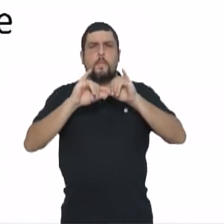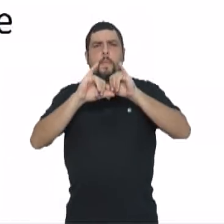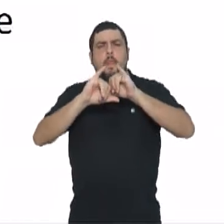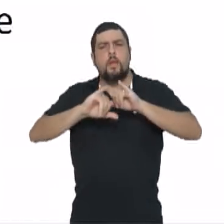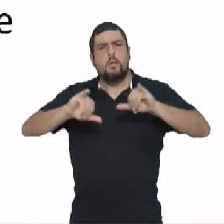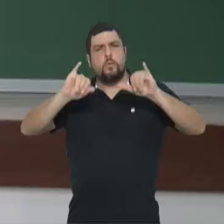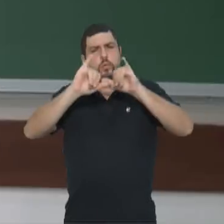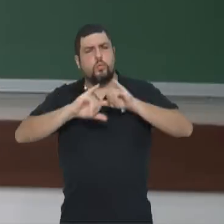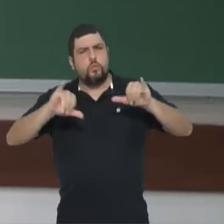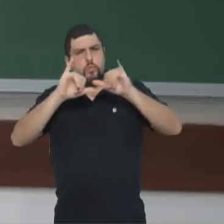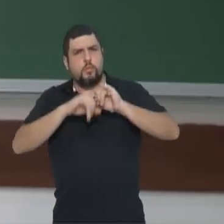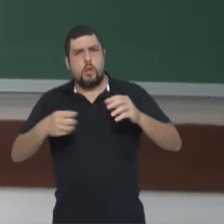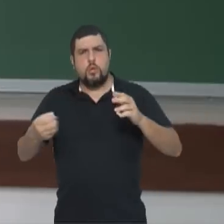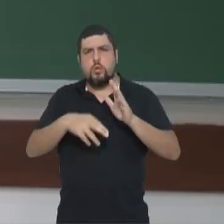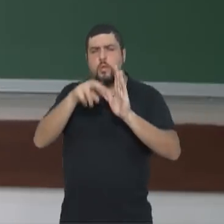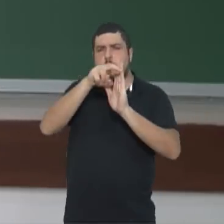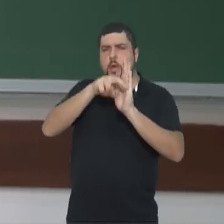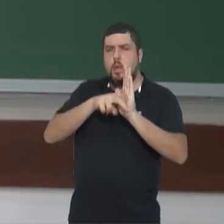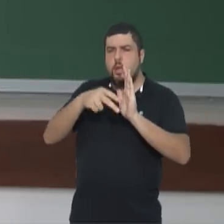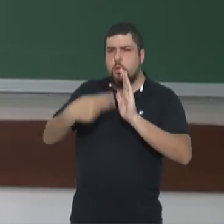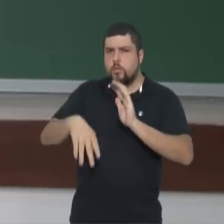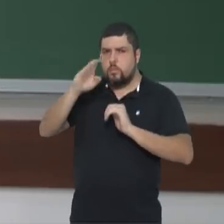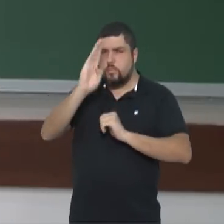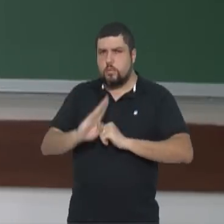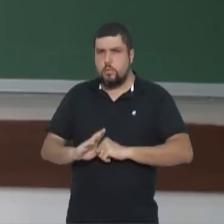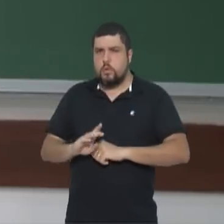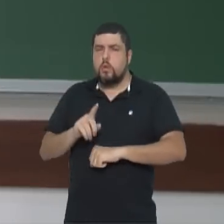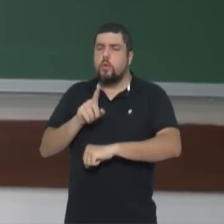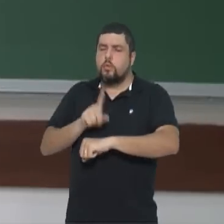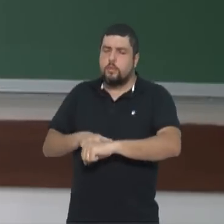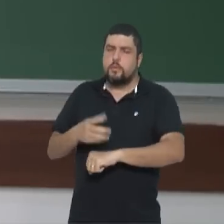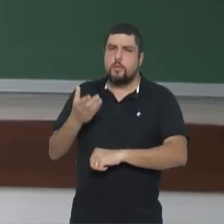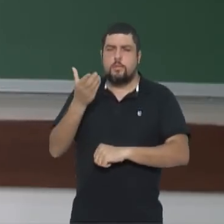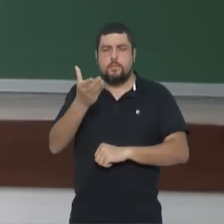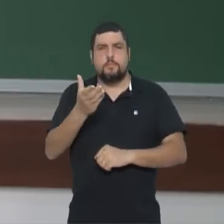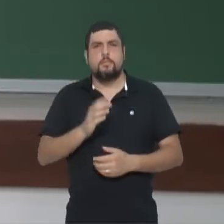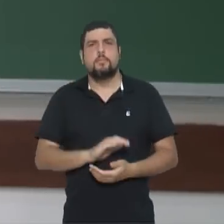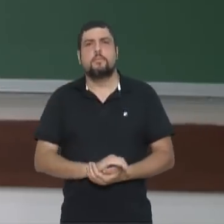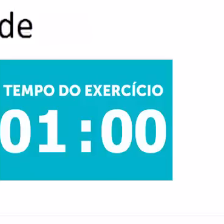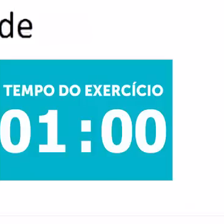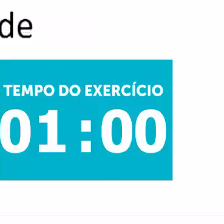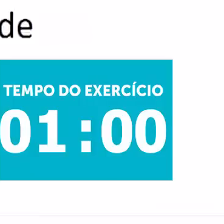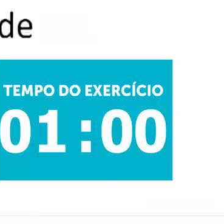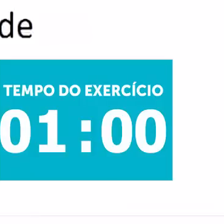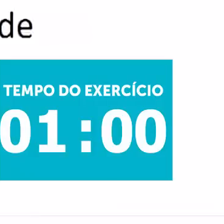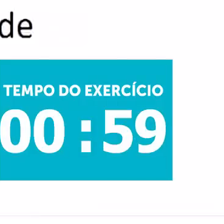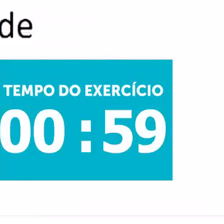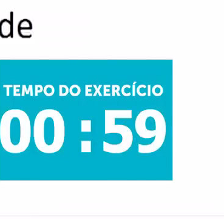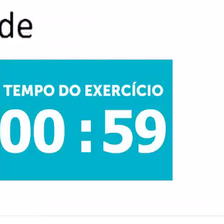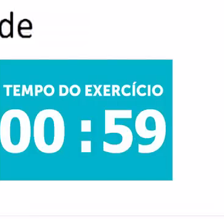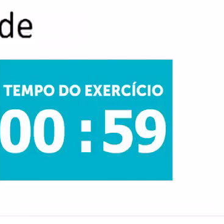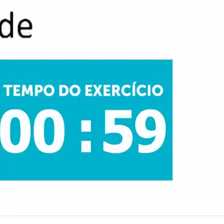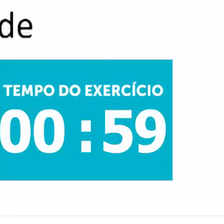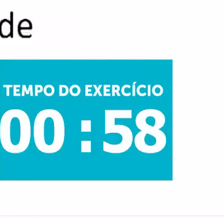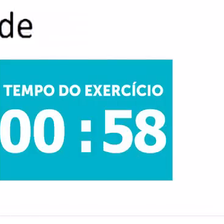no Brasil. Super fácil, mas vou dar aí um tempinho para que vocês façam, tá?